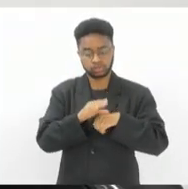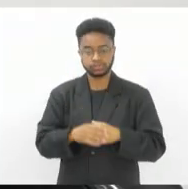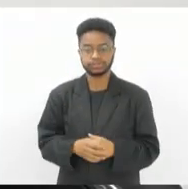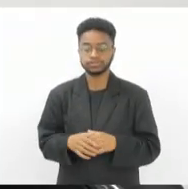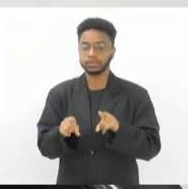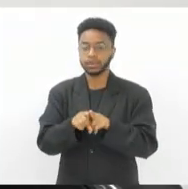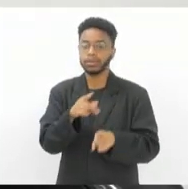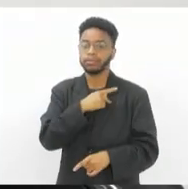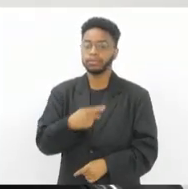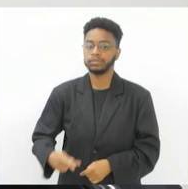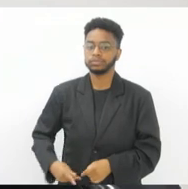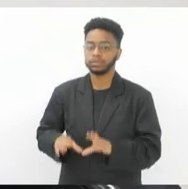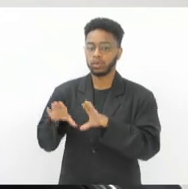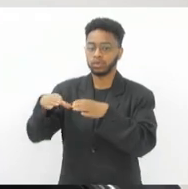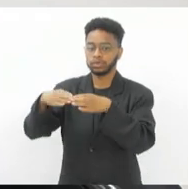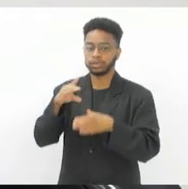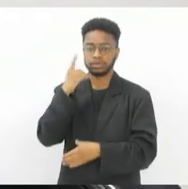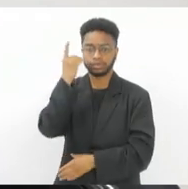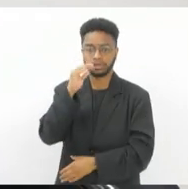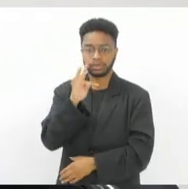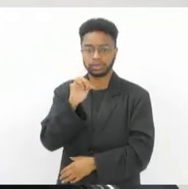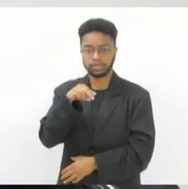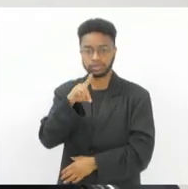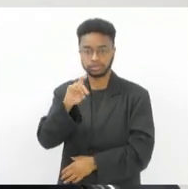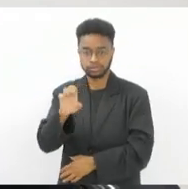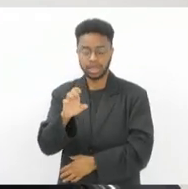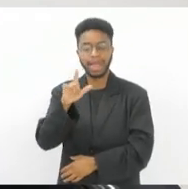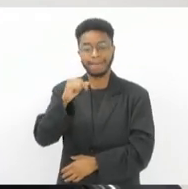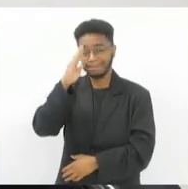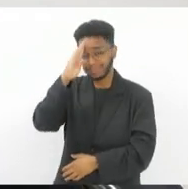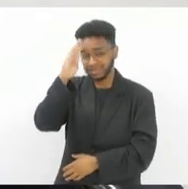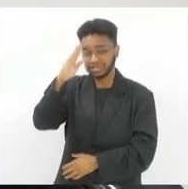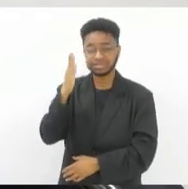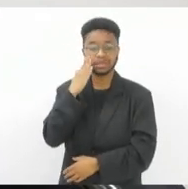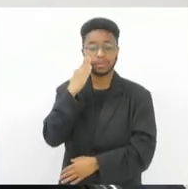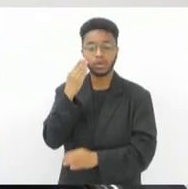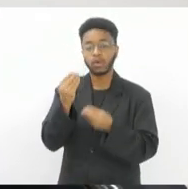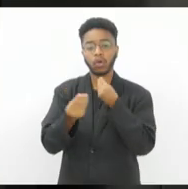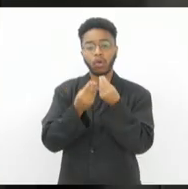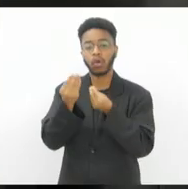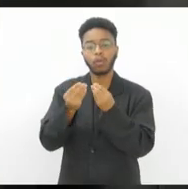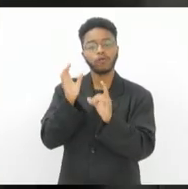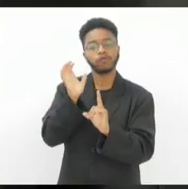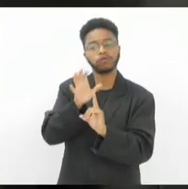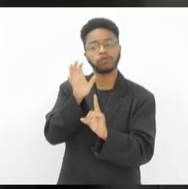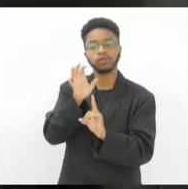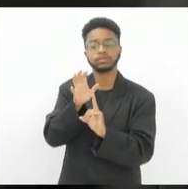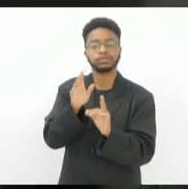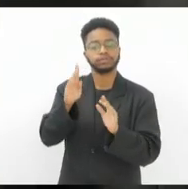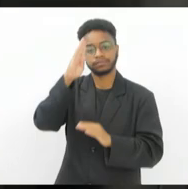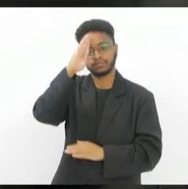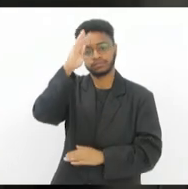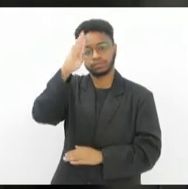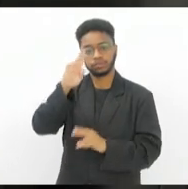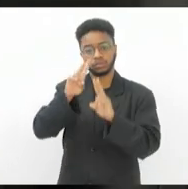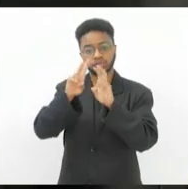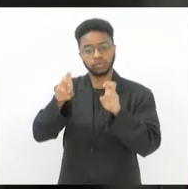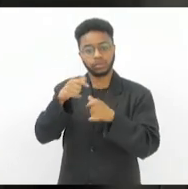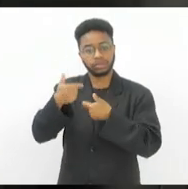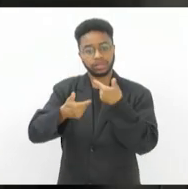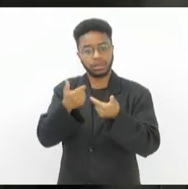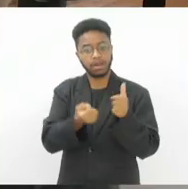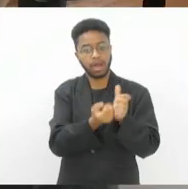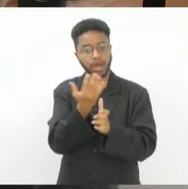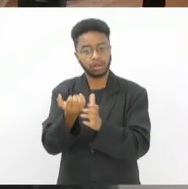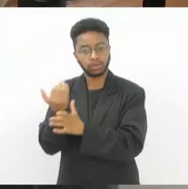comissão, deputado Tandy Vieira, é fundamental saber os efeitos desses incentivos principalmente com relação aos empregos